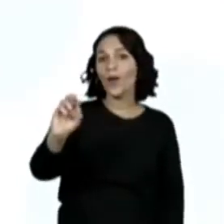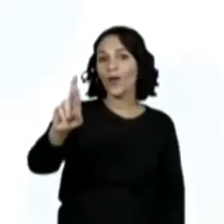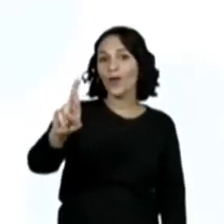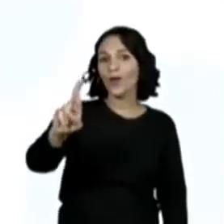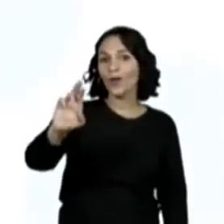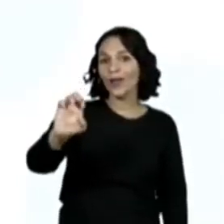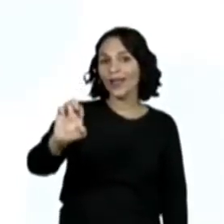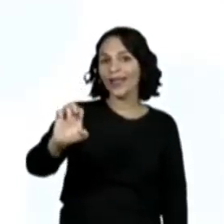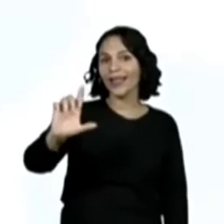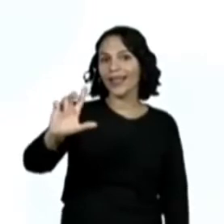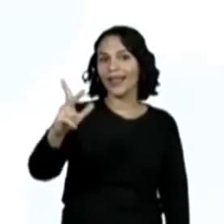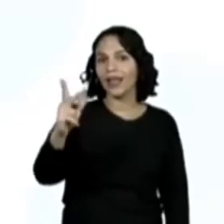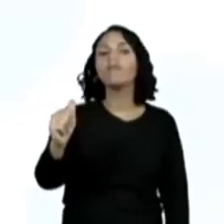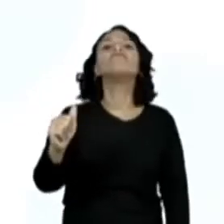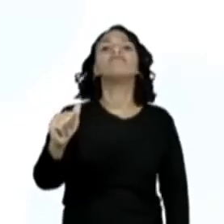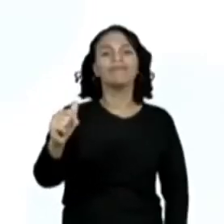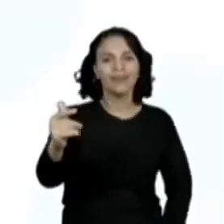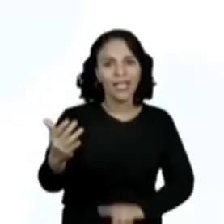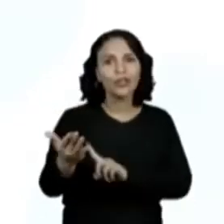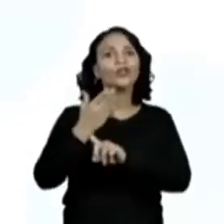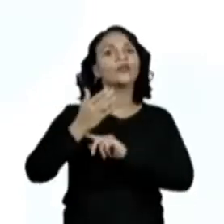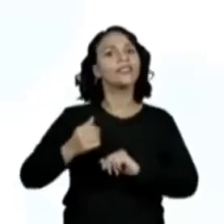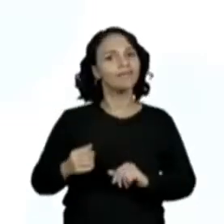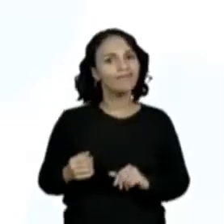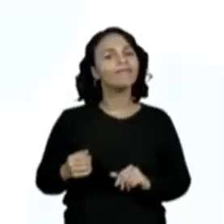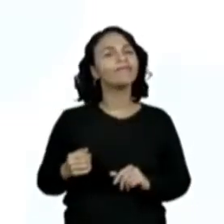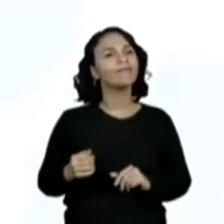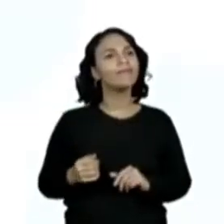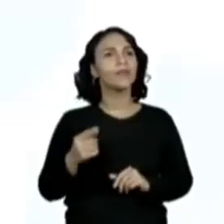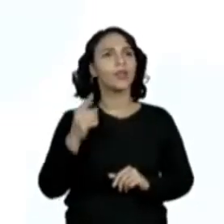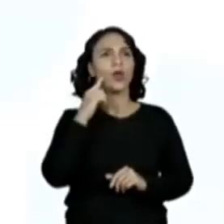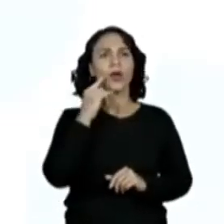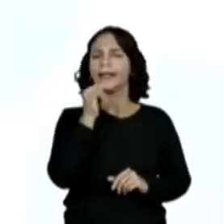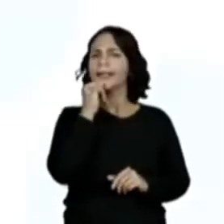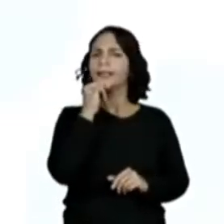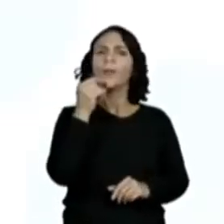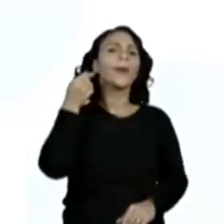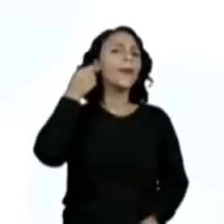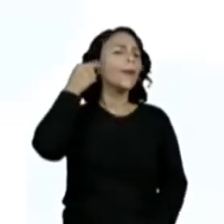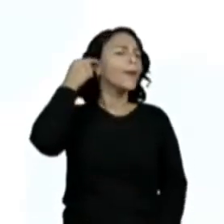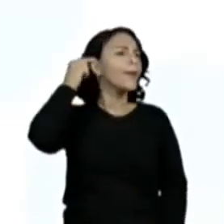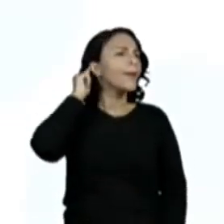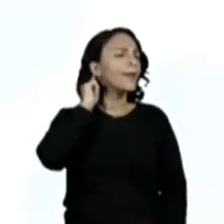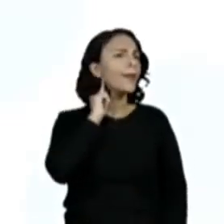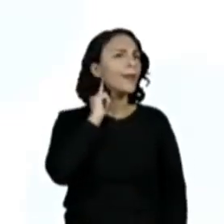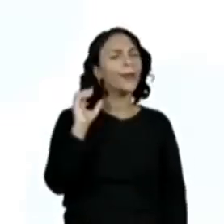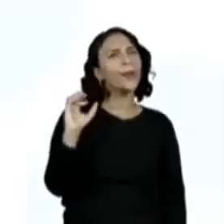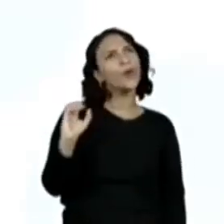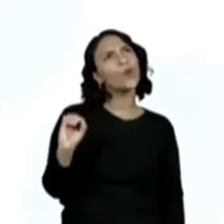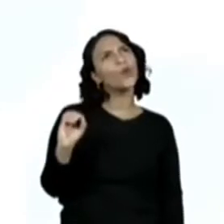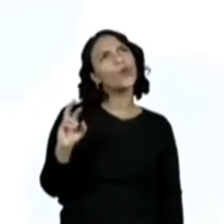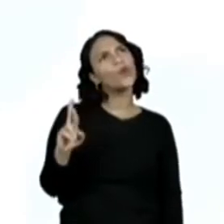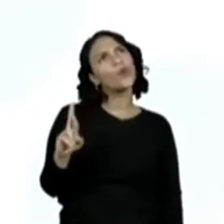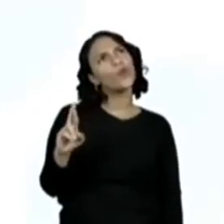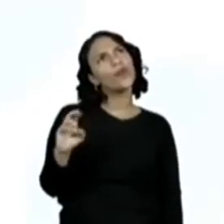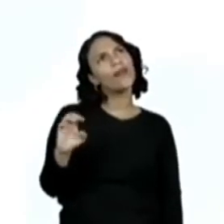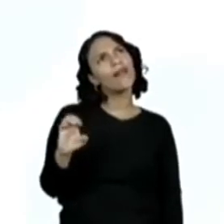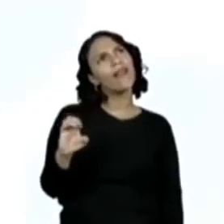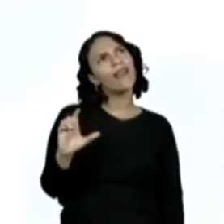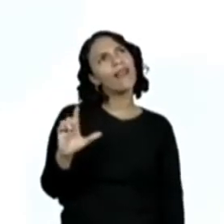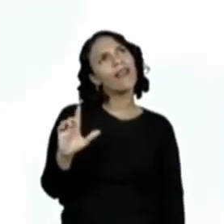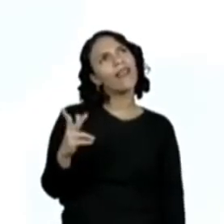Folha, orelha. Se eu já sei escrever orelha, ou se eu posso me apoiar